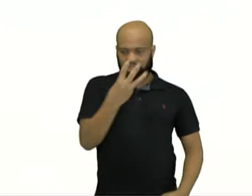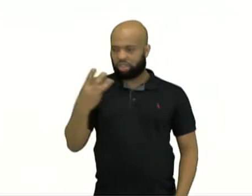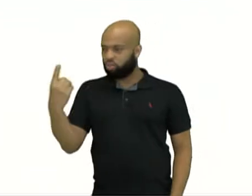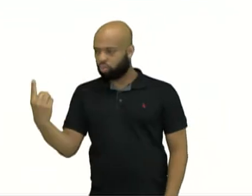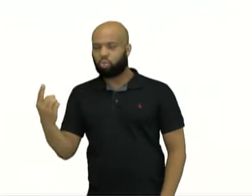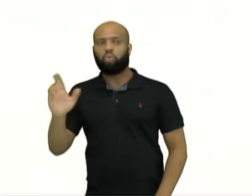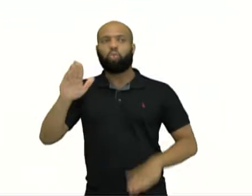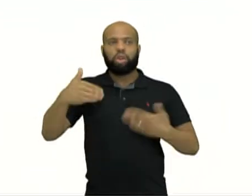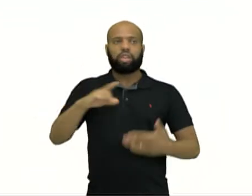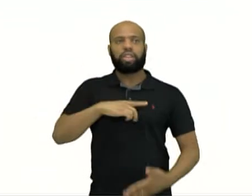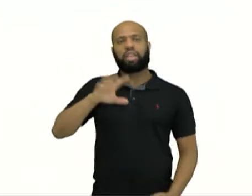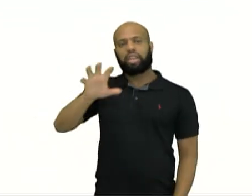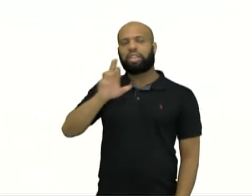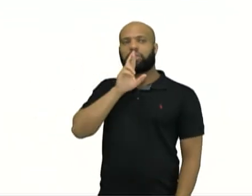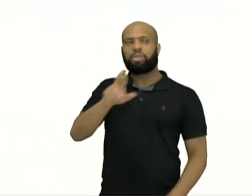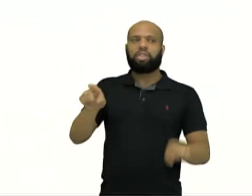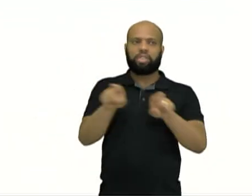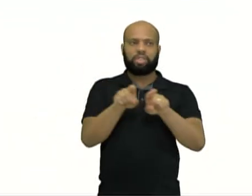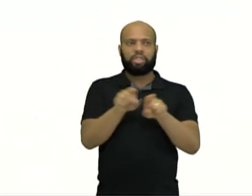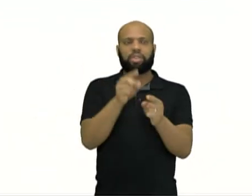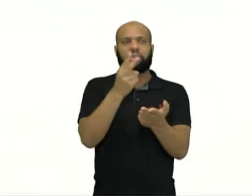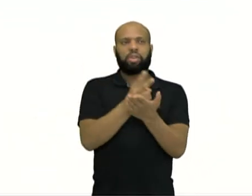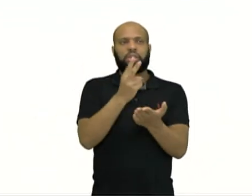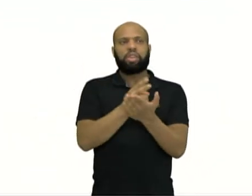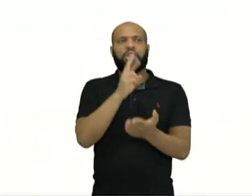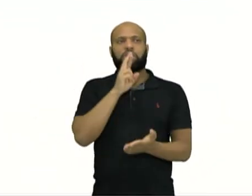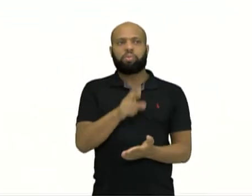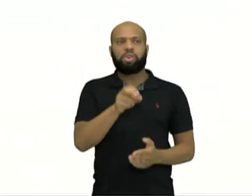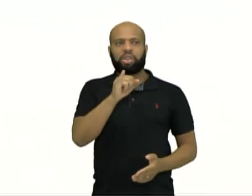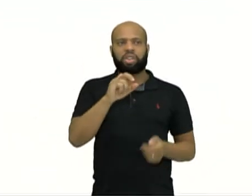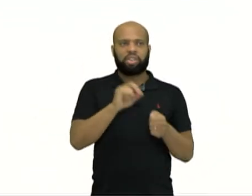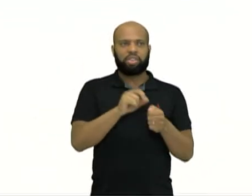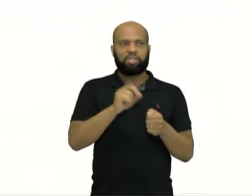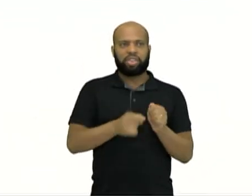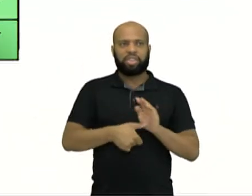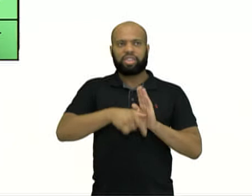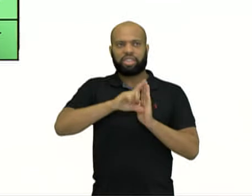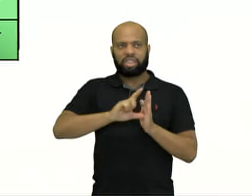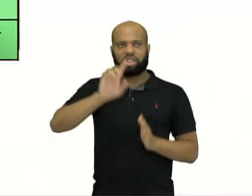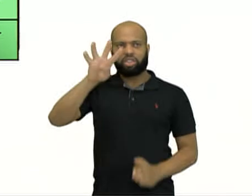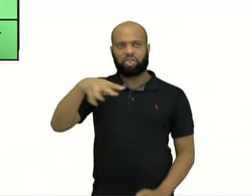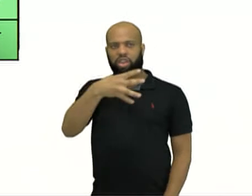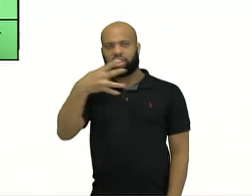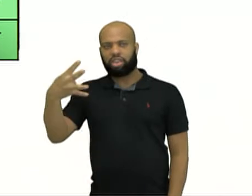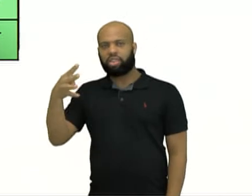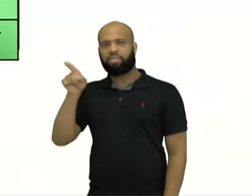vai dar esse resultado também. Mesmo resultado que tinha dado quando eu fiz o quadrado grande de Pinet.